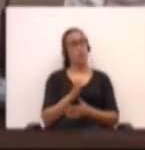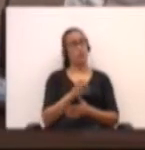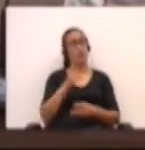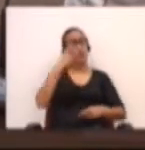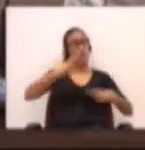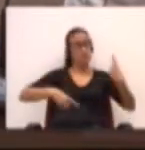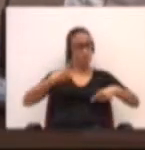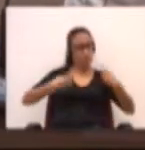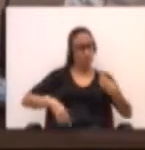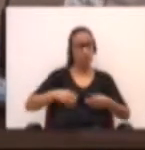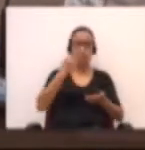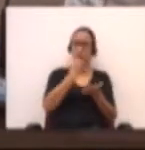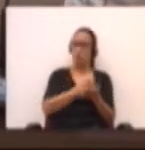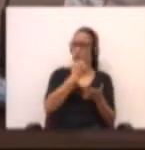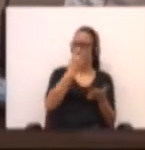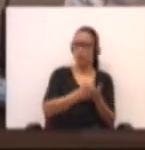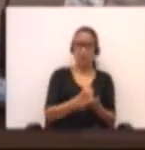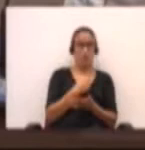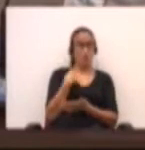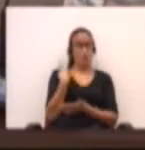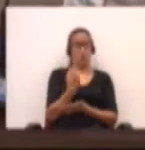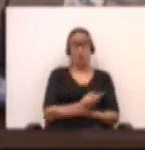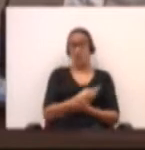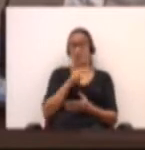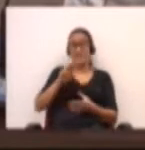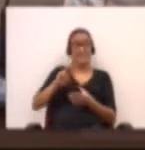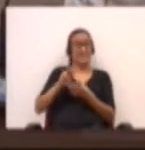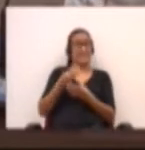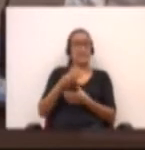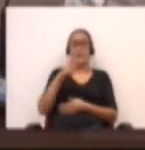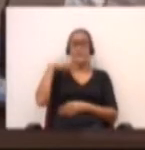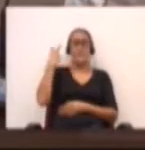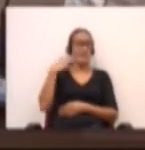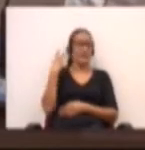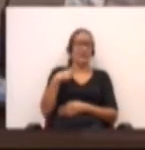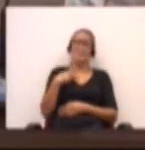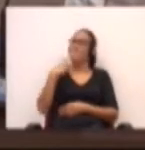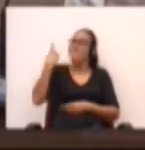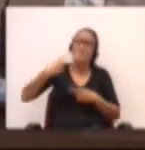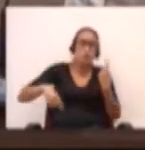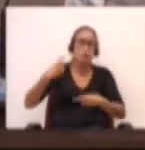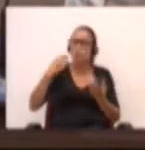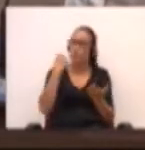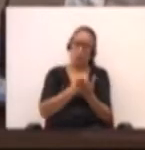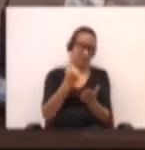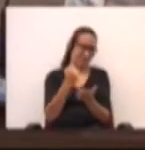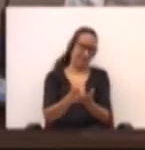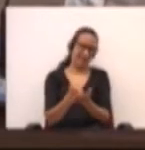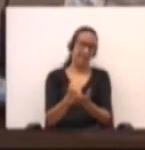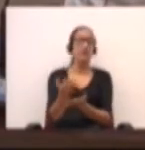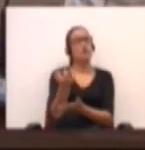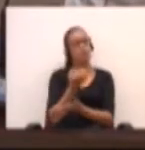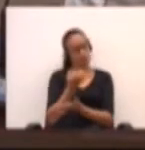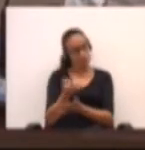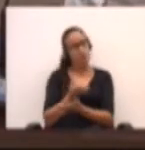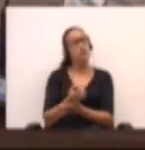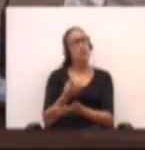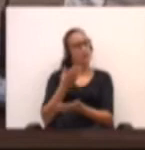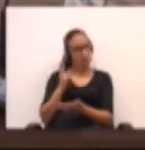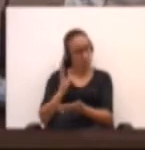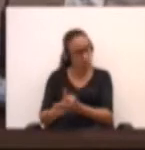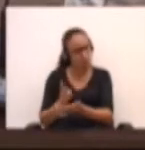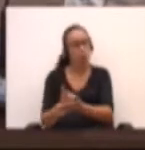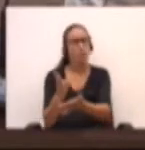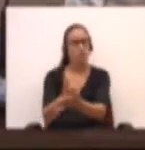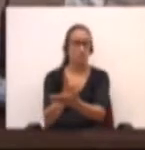contratos, que não caberia a gente, quanto legislativo, discutir contrato. O que a gente queria é que o serviço fosse mantido e